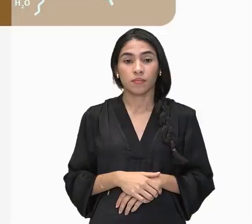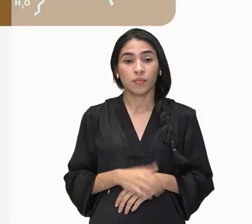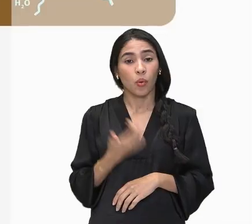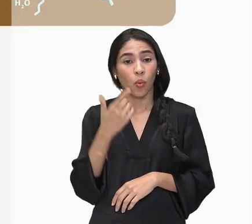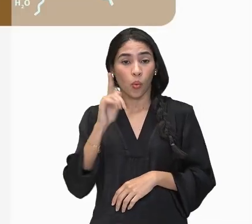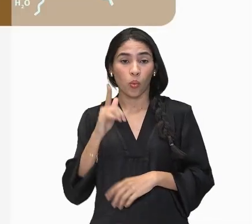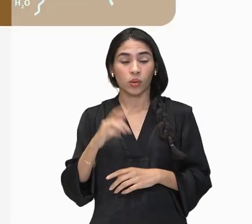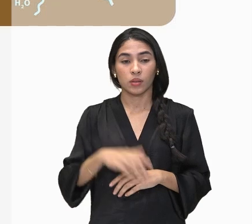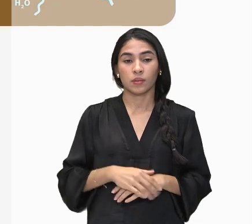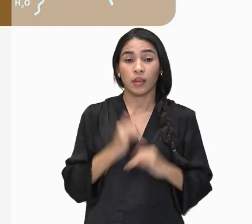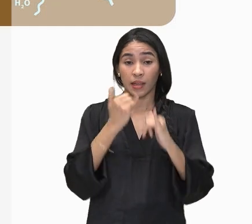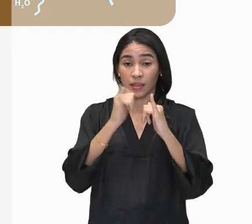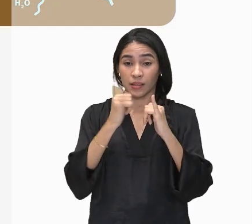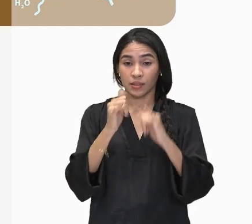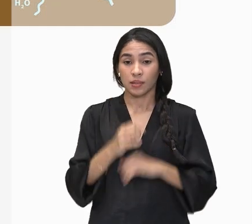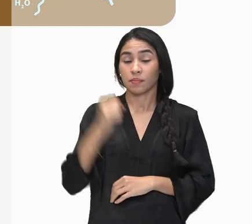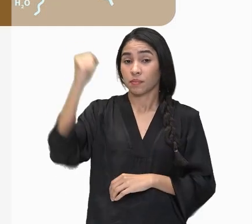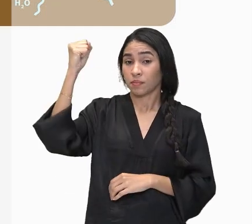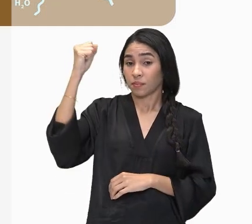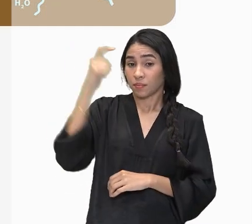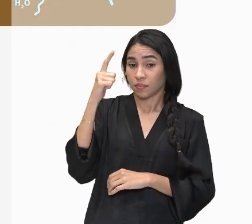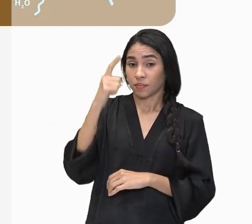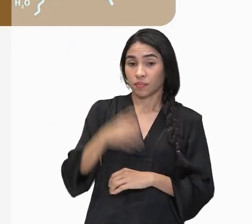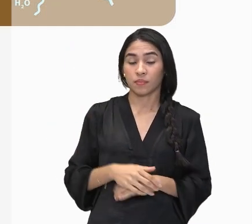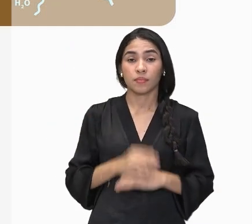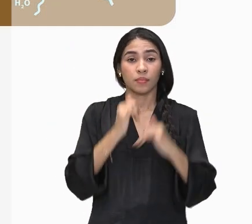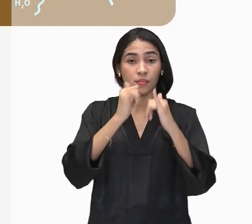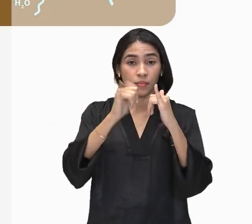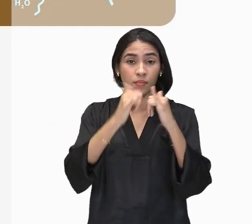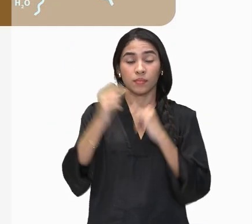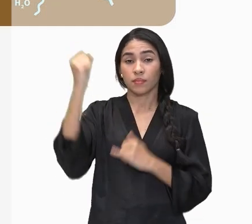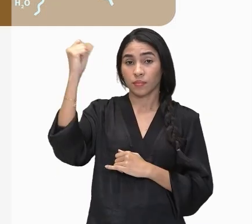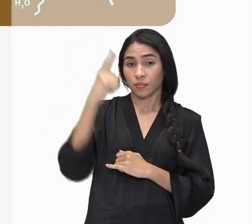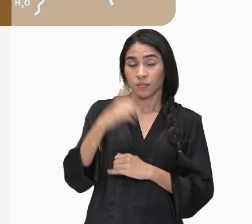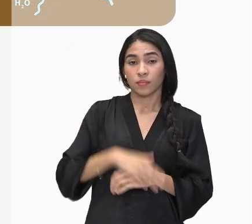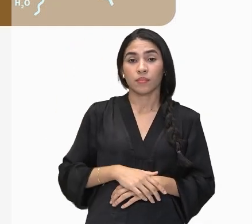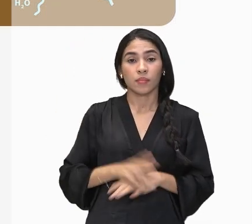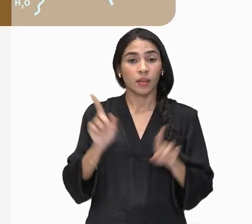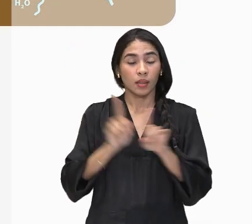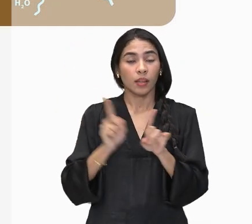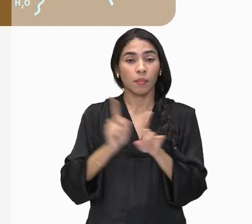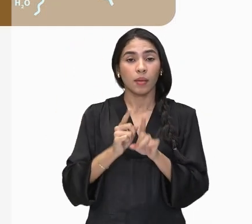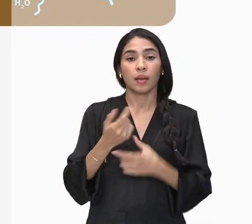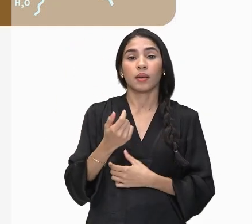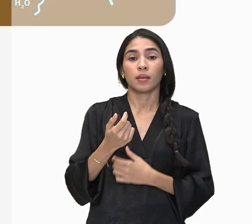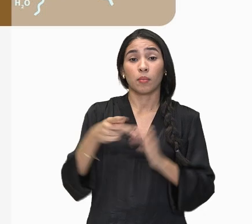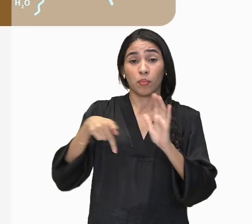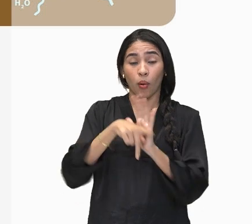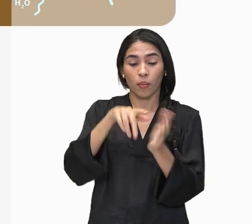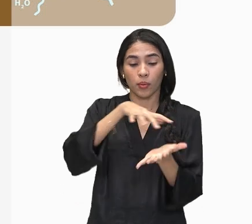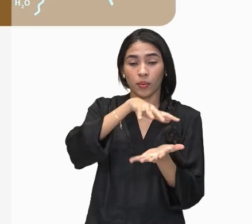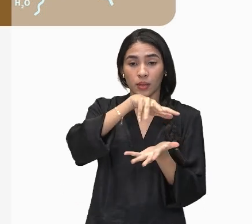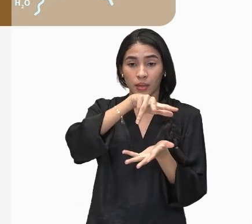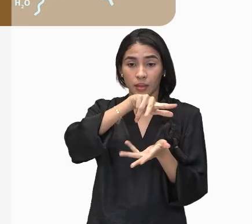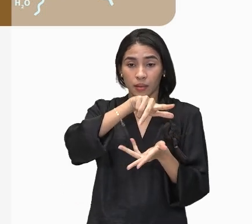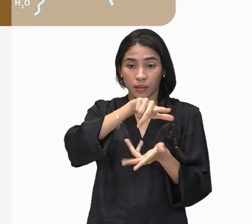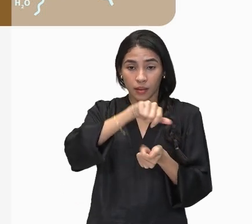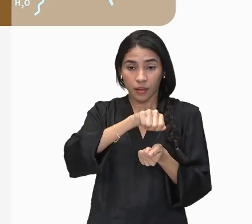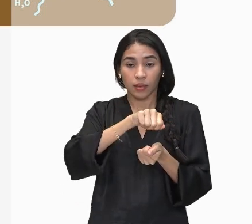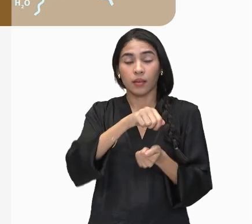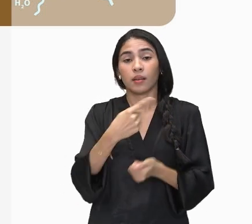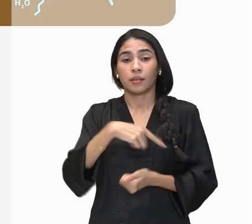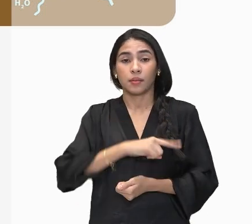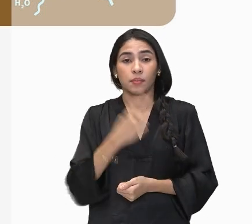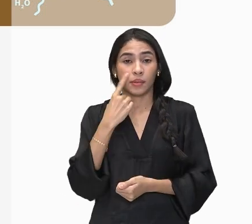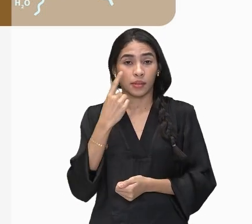energia, que é a energia solar. O que é a energia solar? É uma fonte primária de energia na Terra. E aí a gente